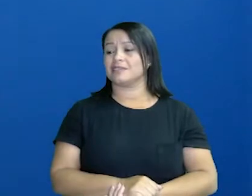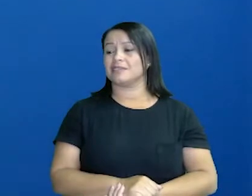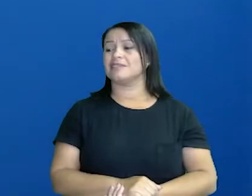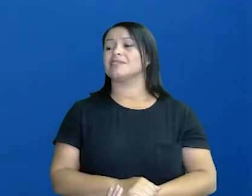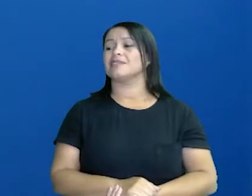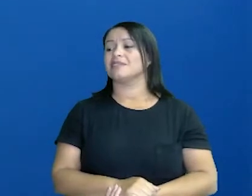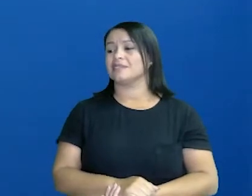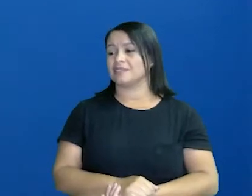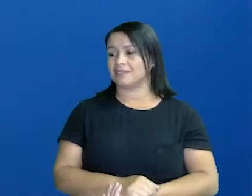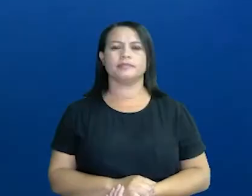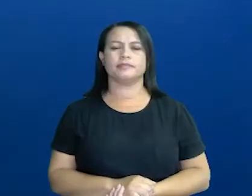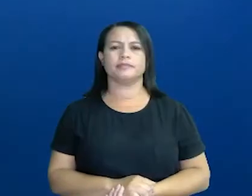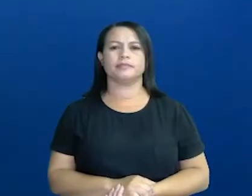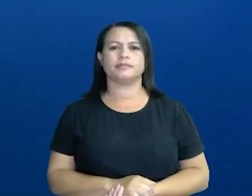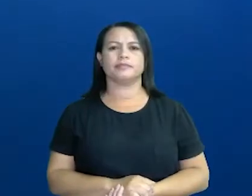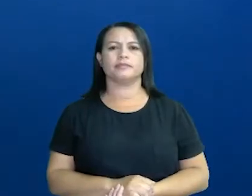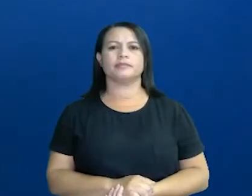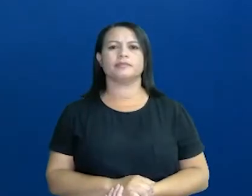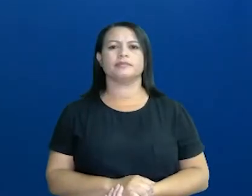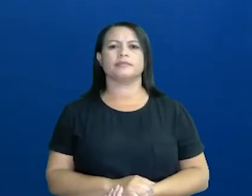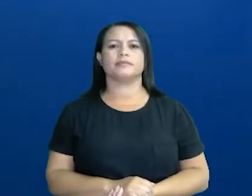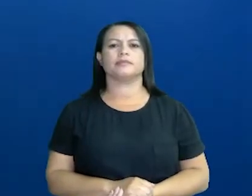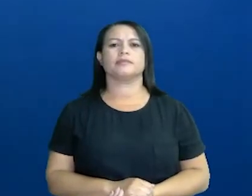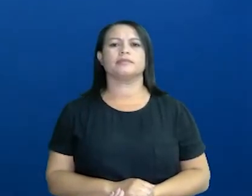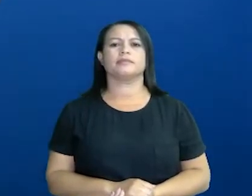Ah tá errado mesmo porque aquele